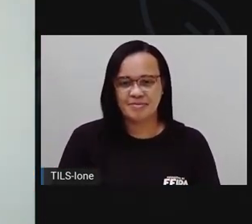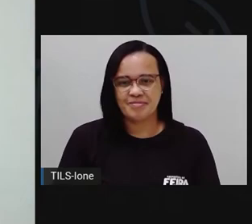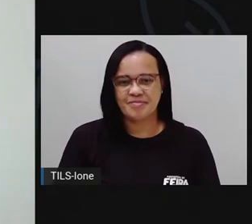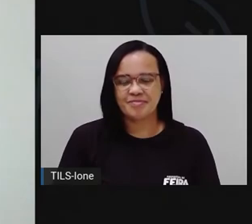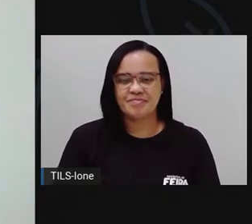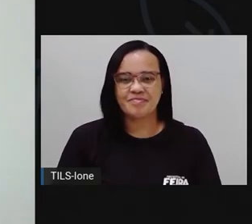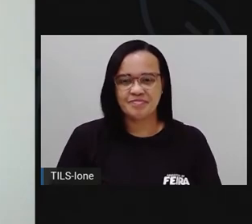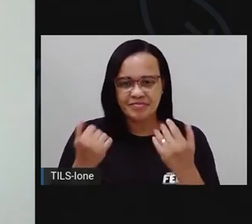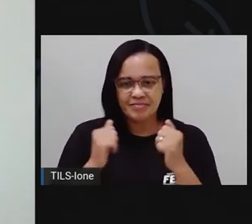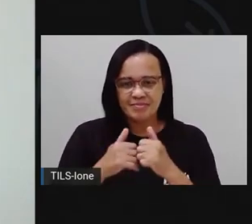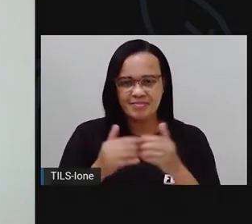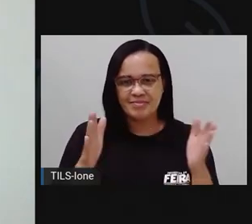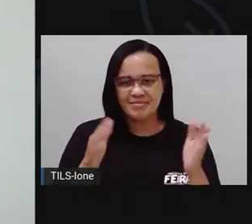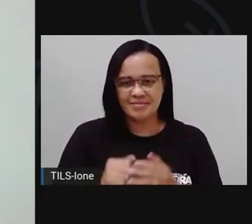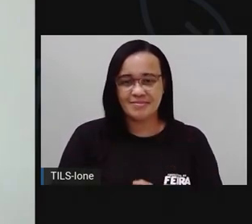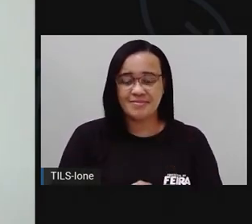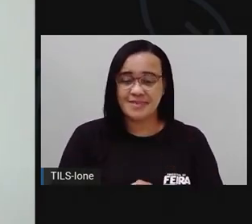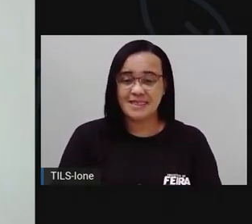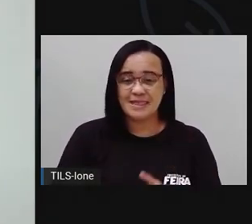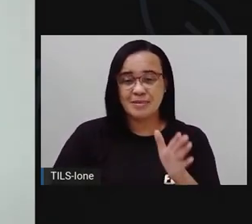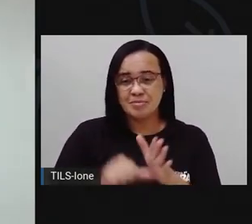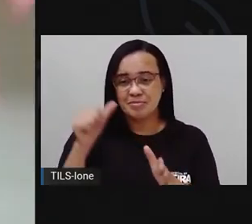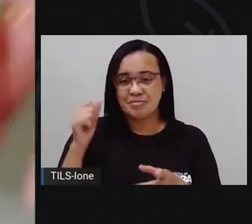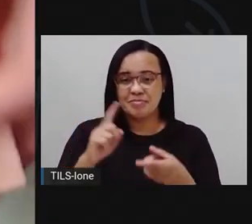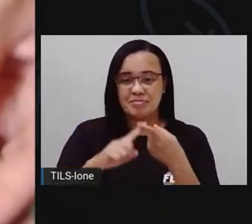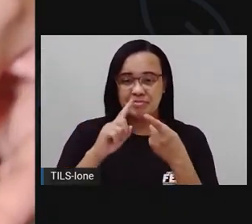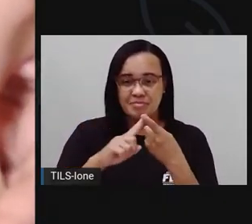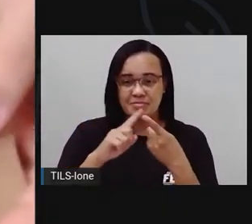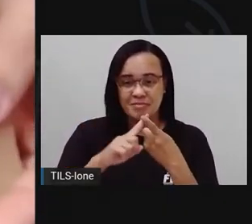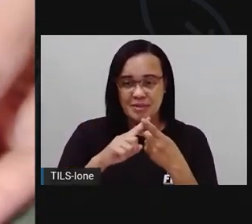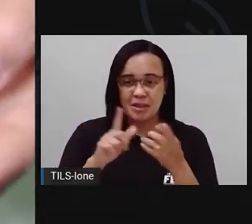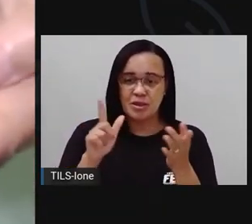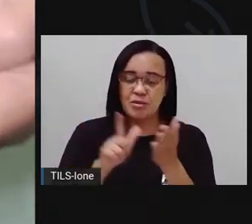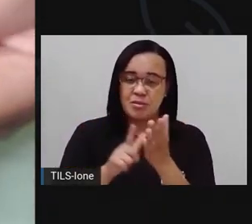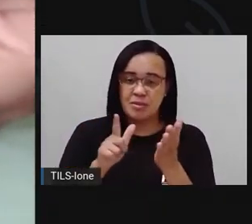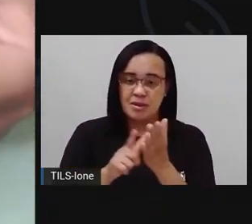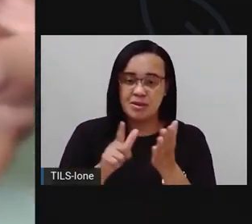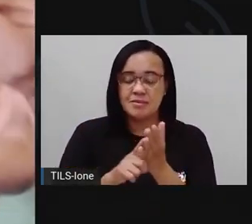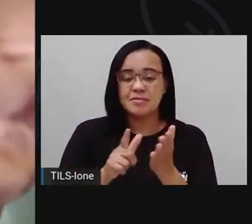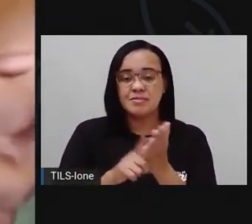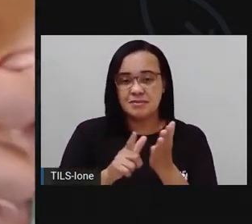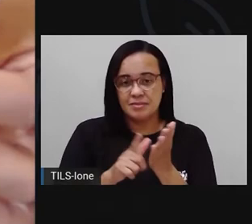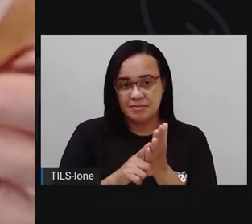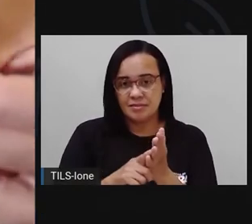vamos começar? Para começar, você vai precisar de um pedaço de papelão,